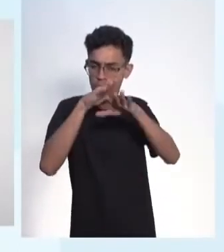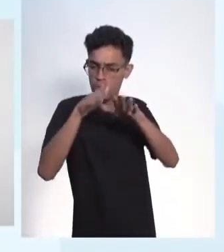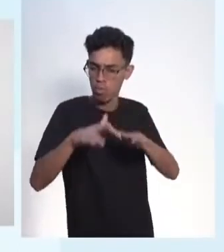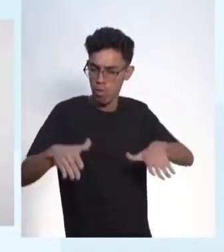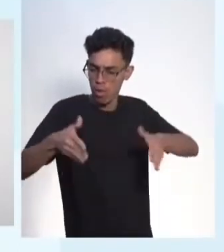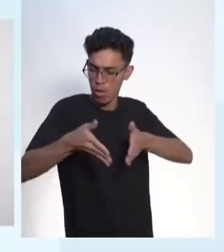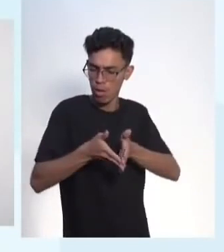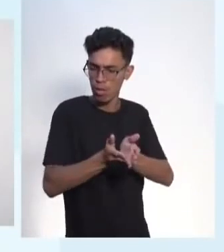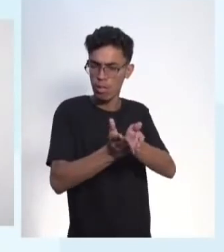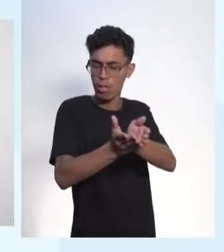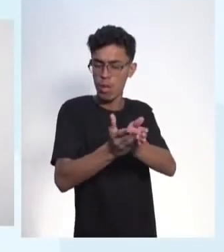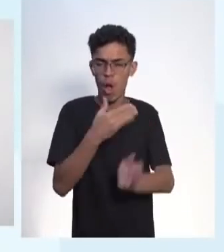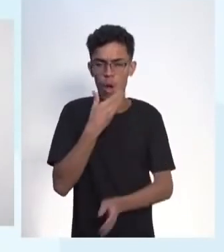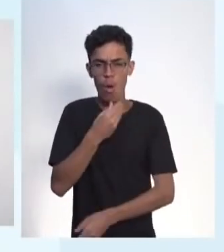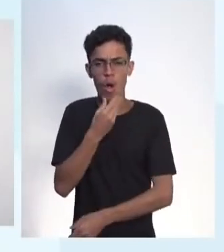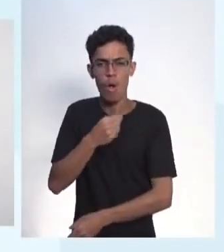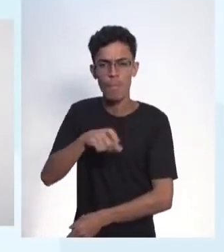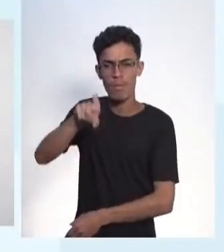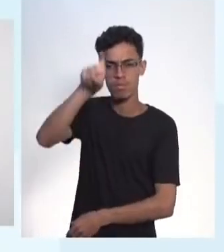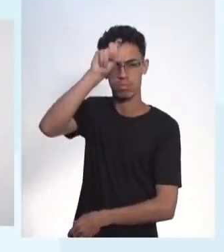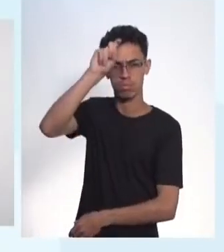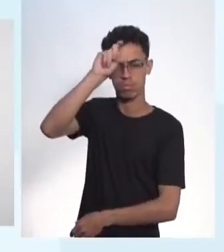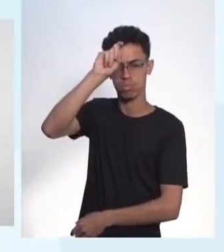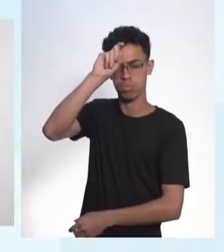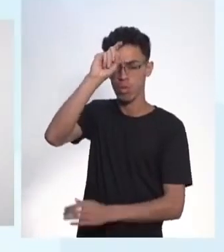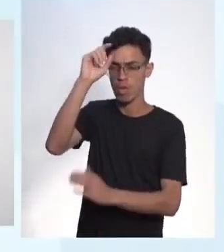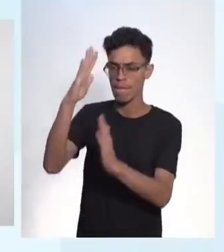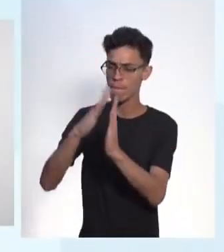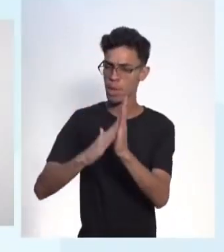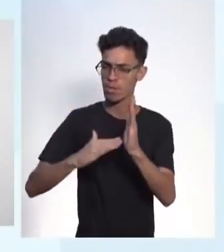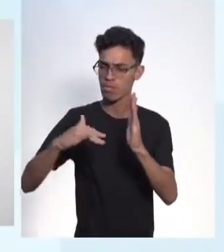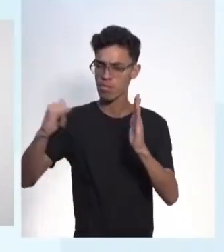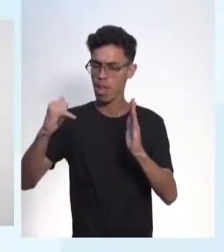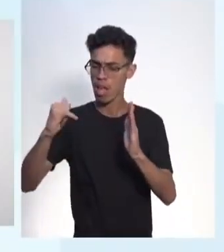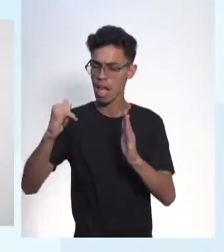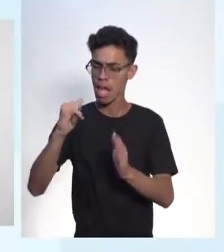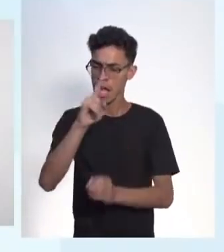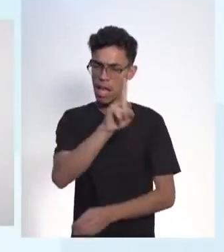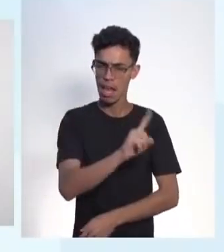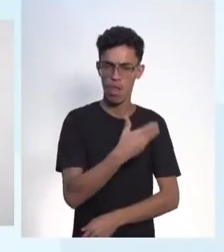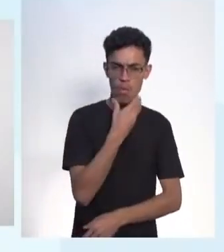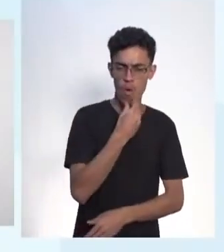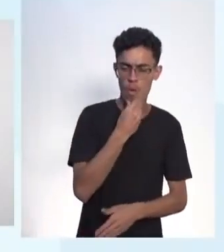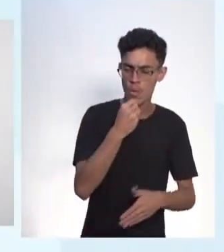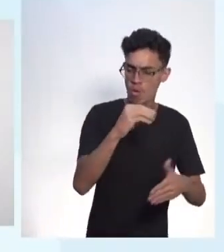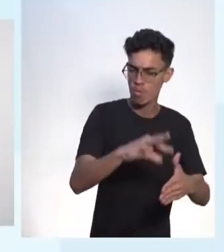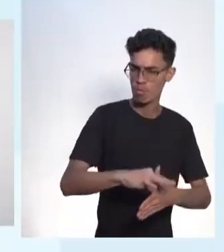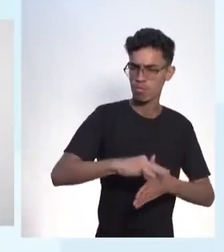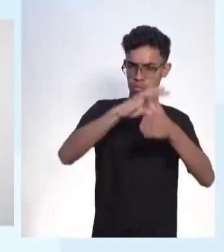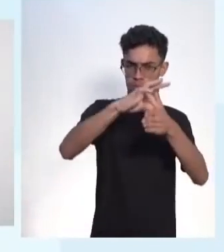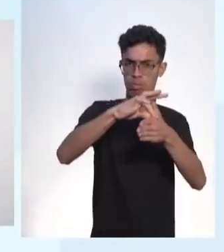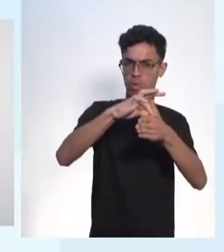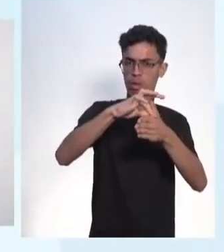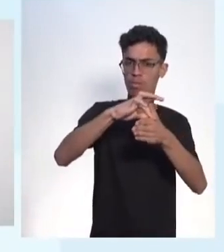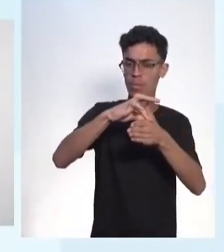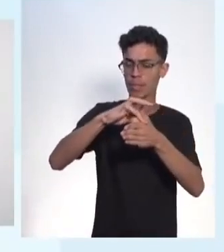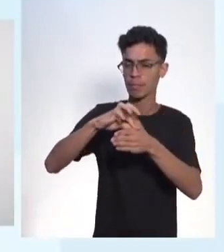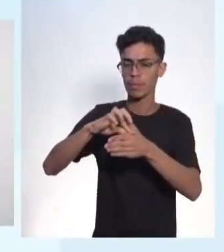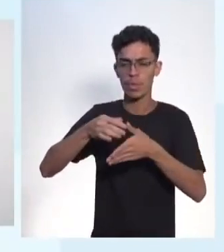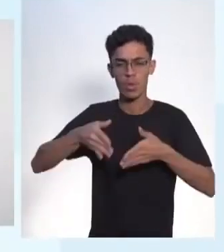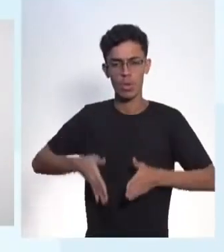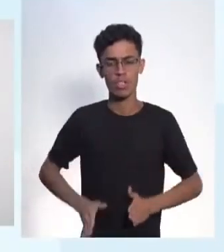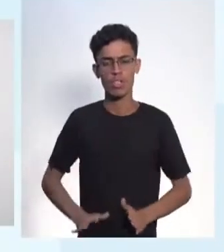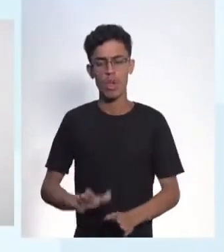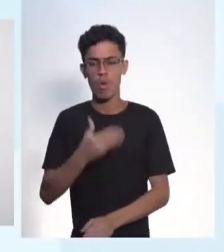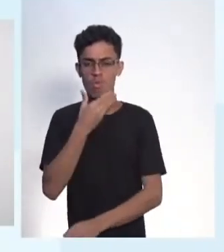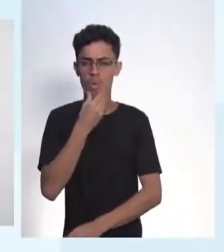dos Palmares, dentro desse contexto, foi um dos maiores líderes do Quilombo dos Palmares. Ele nasceu como